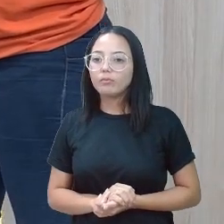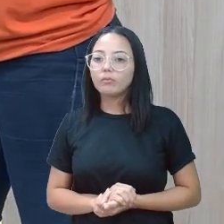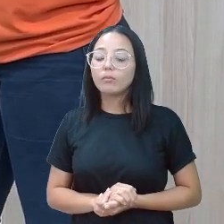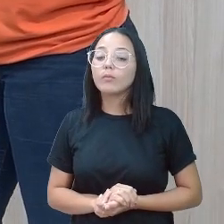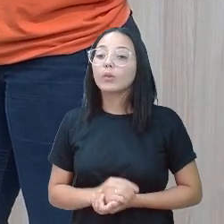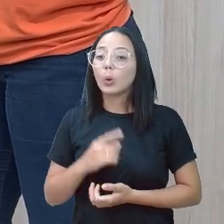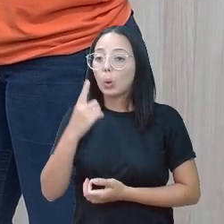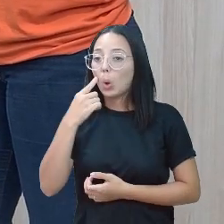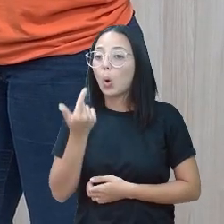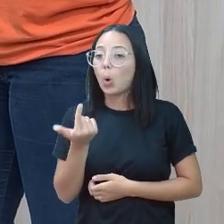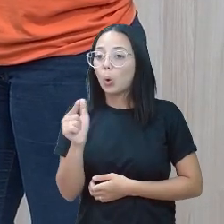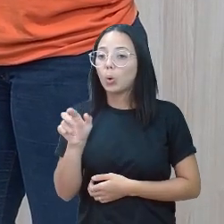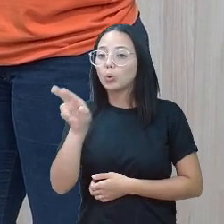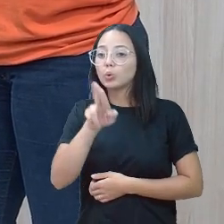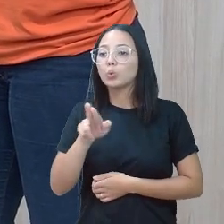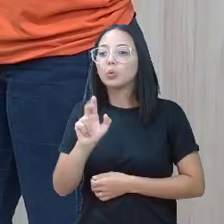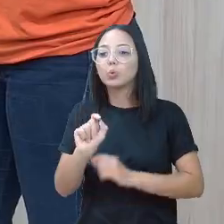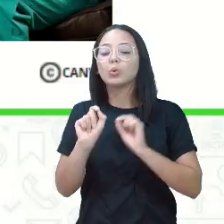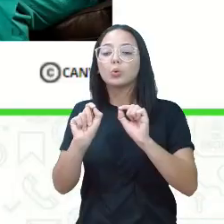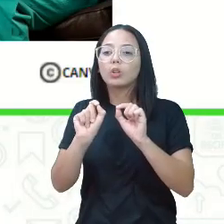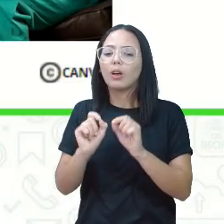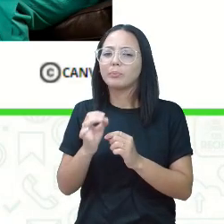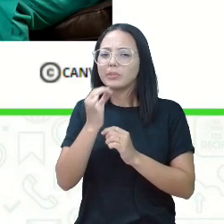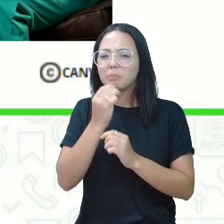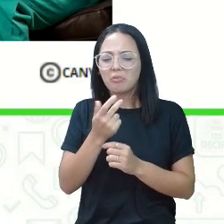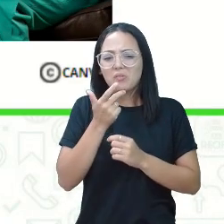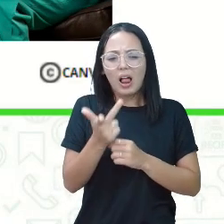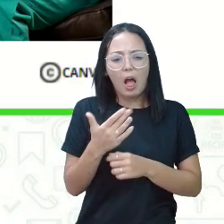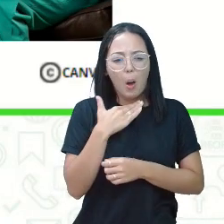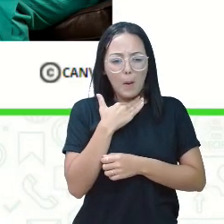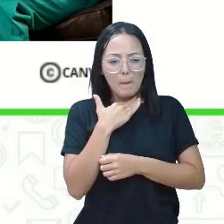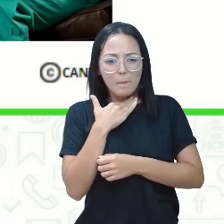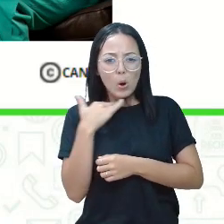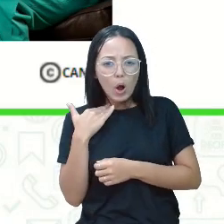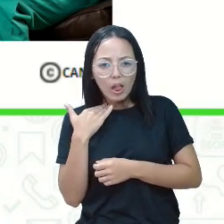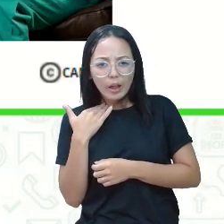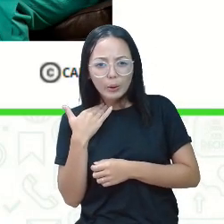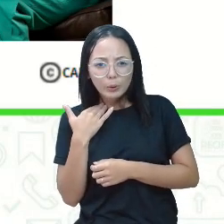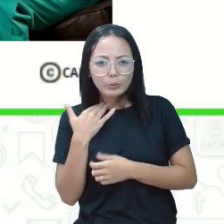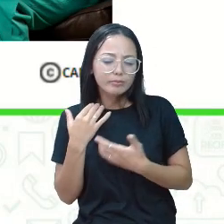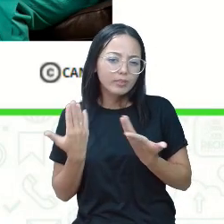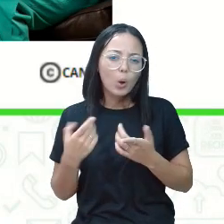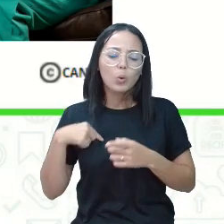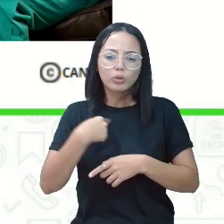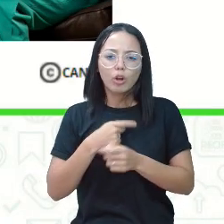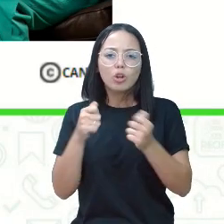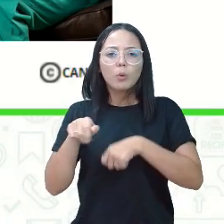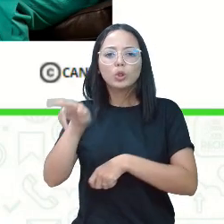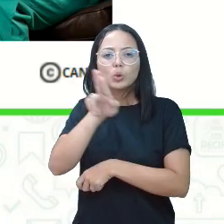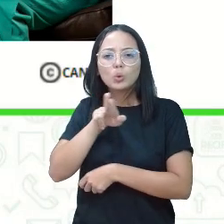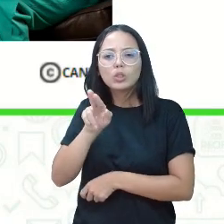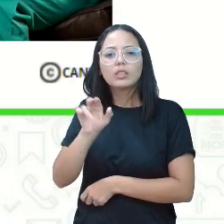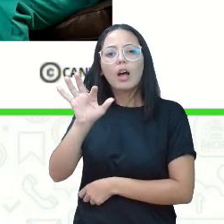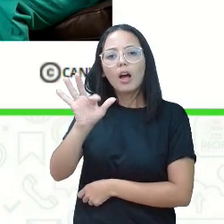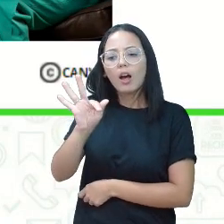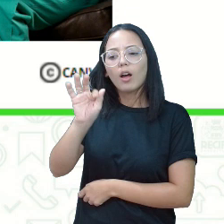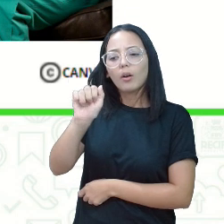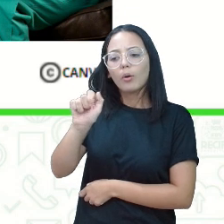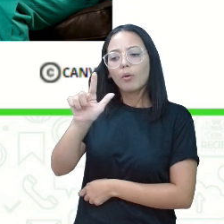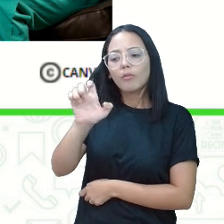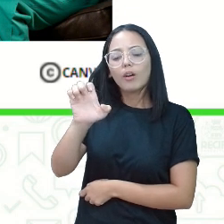Outro emprego do eufemismo, em vez da gente dizer assim, ele morreu, a gente pode usar essa palavra,